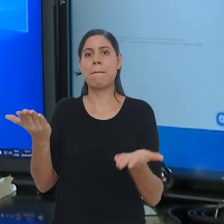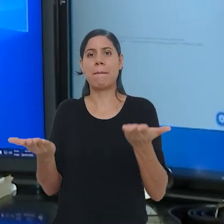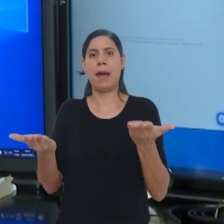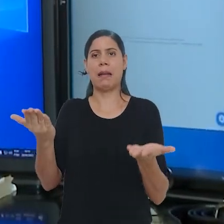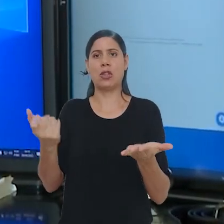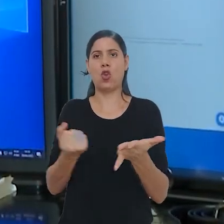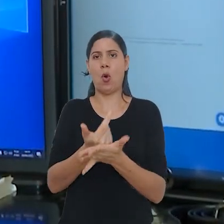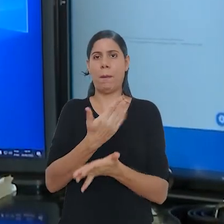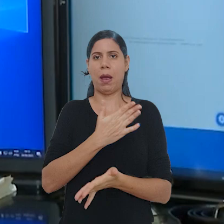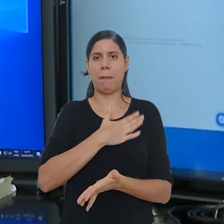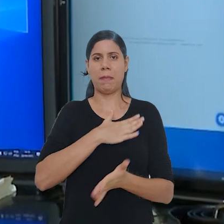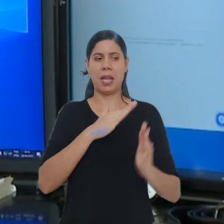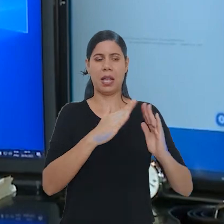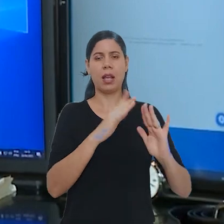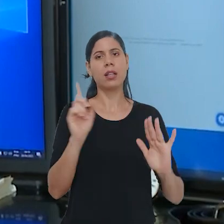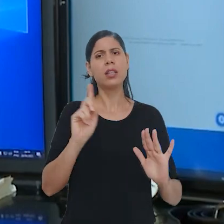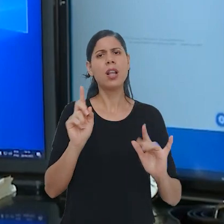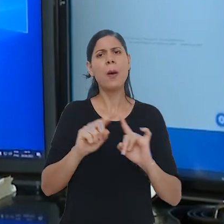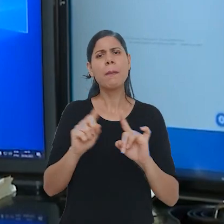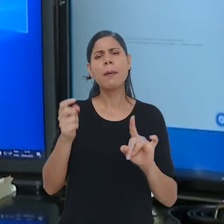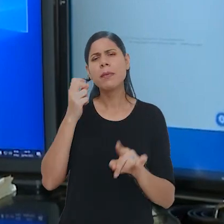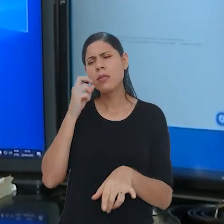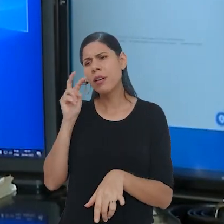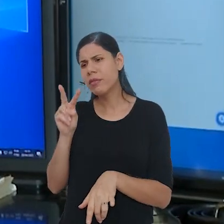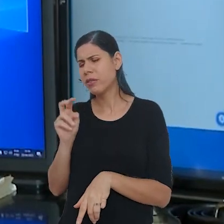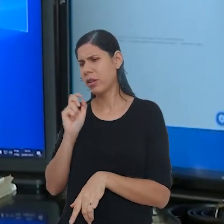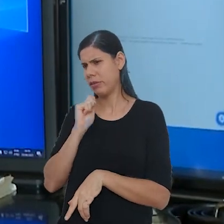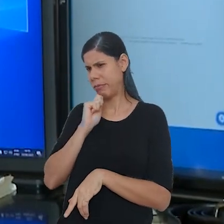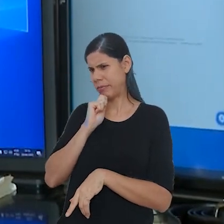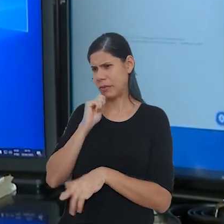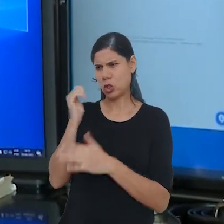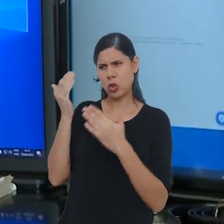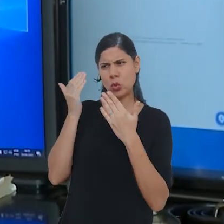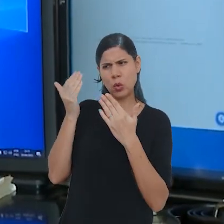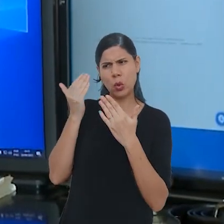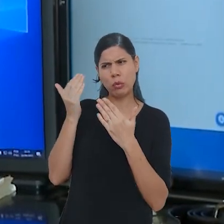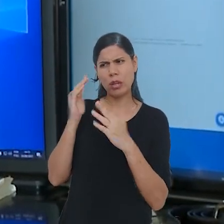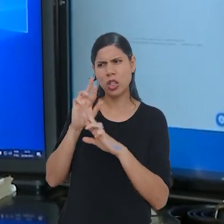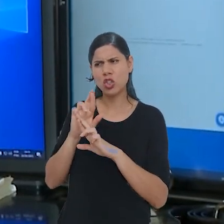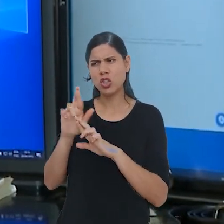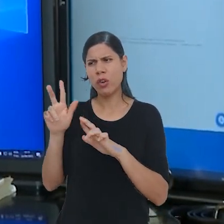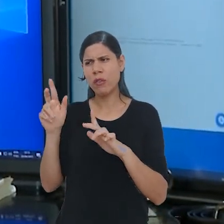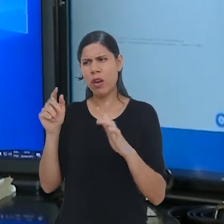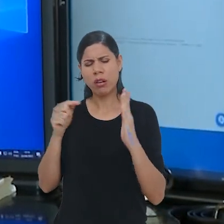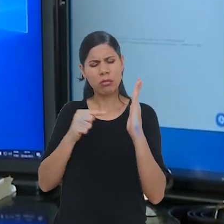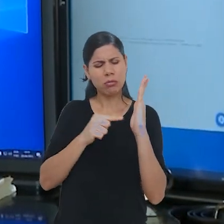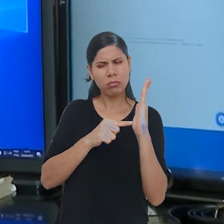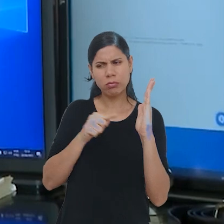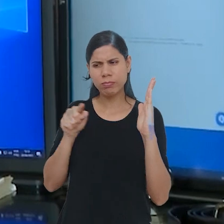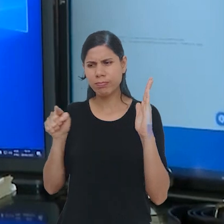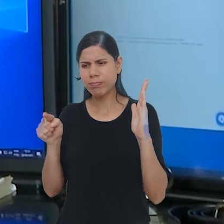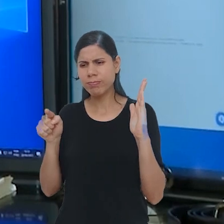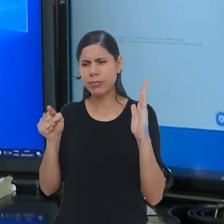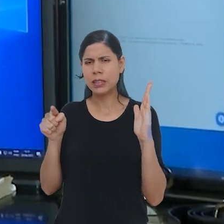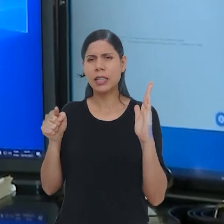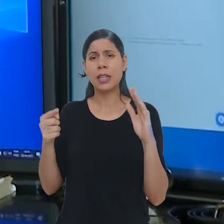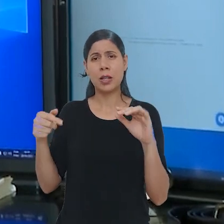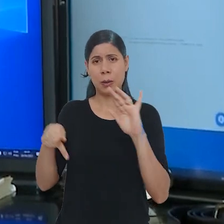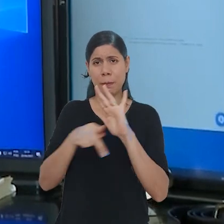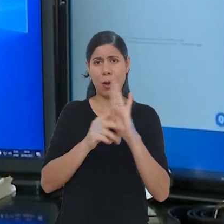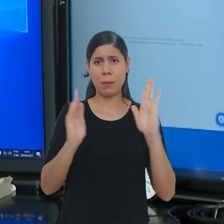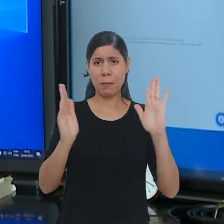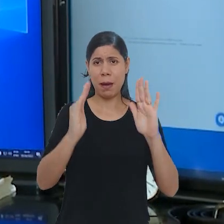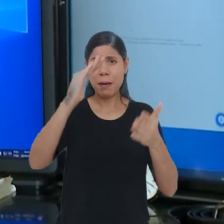não que eu vou ter uma balança milimétrica em casa, mas quando o consumidor verificar ou desconfiar que existe uma diferença de